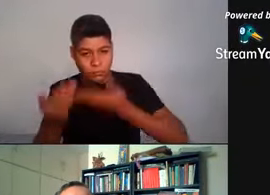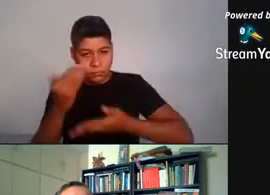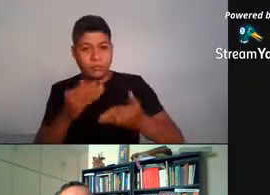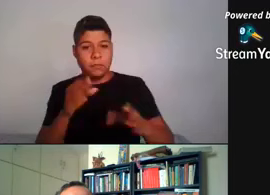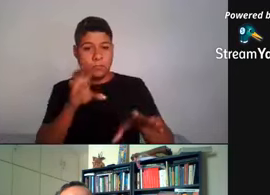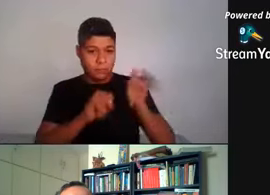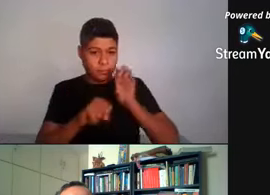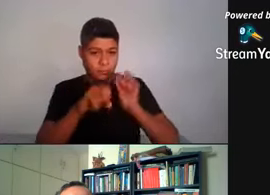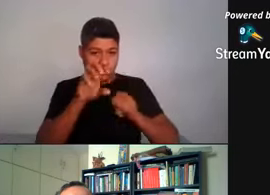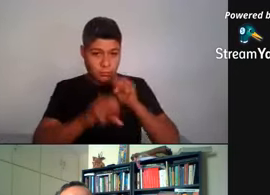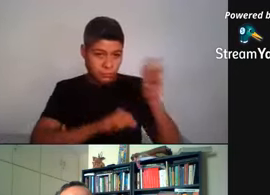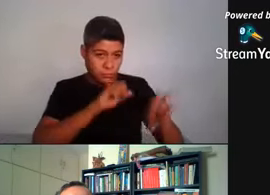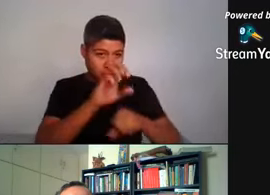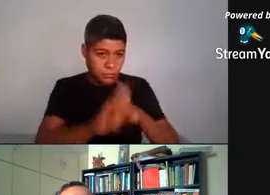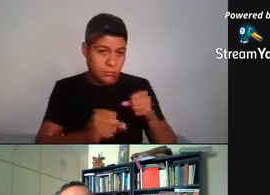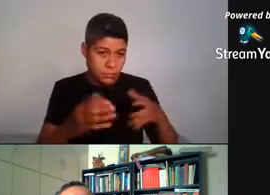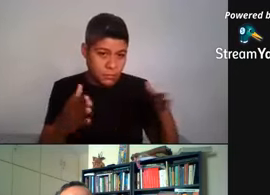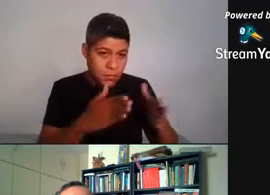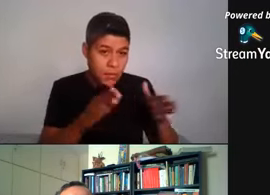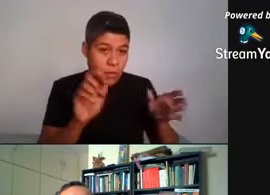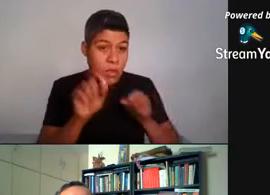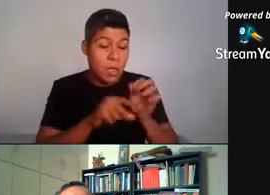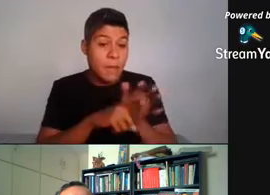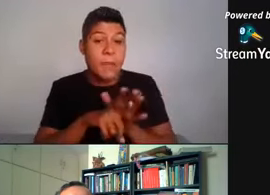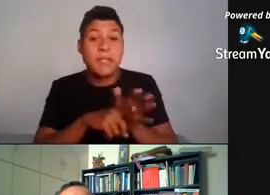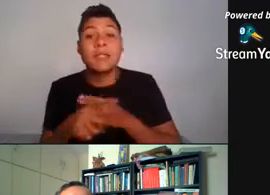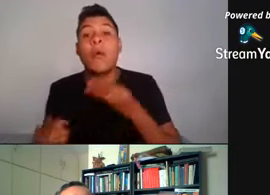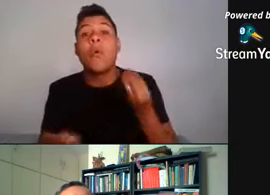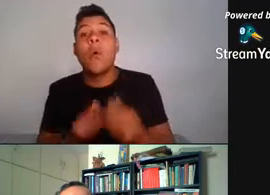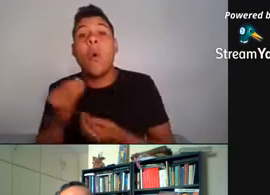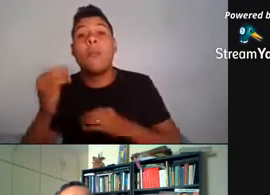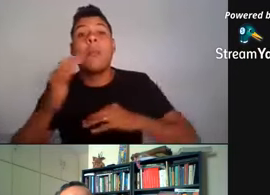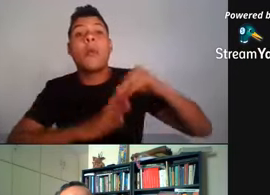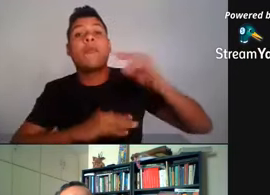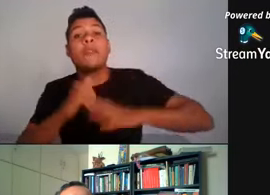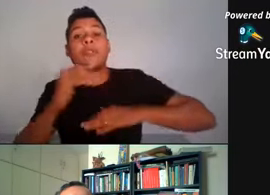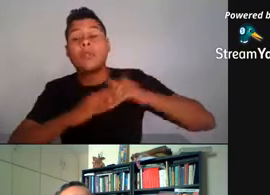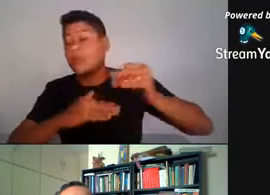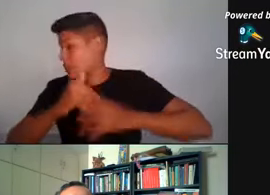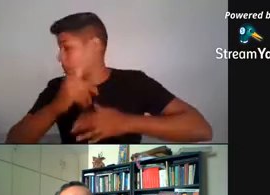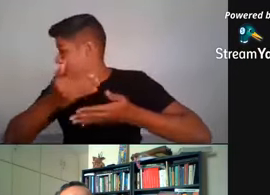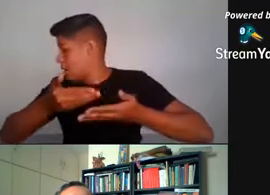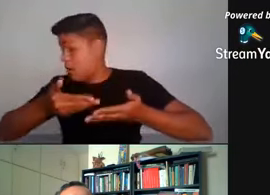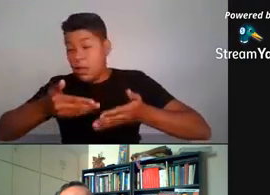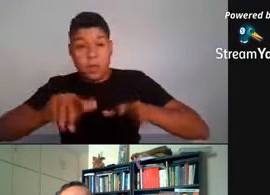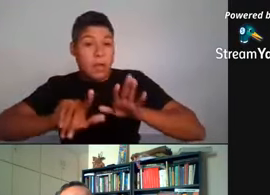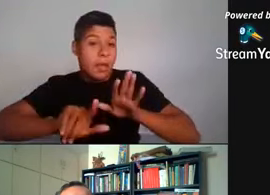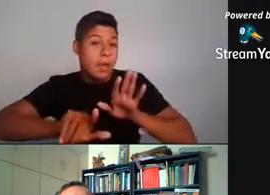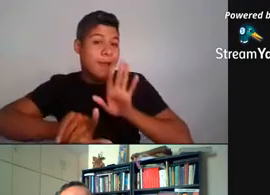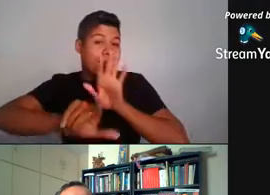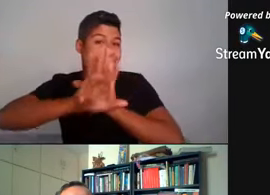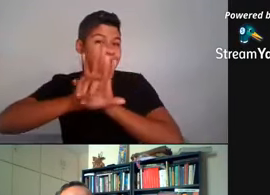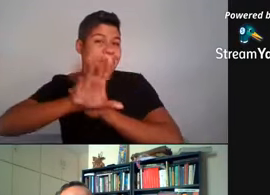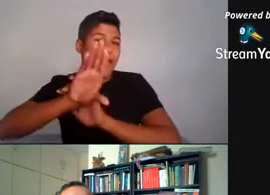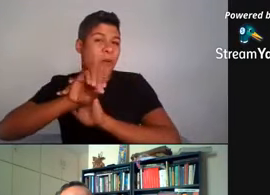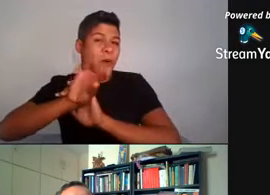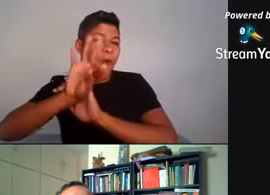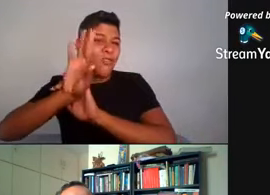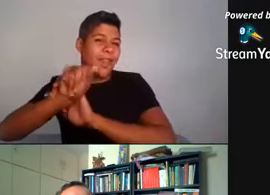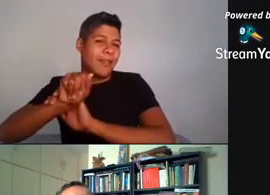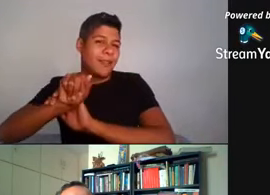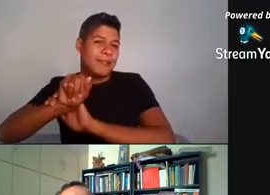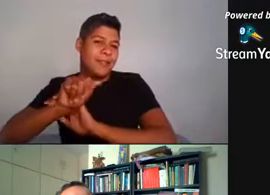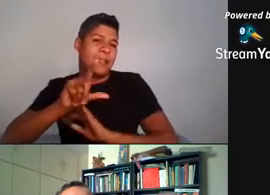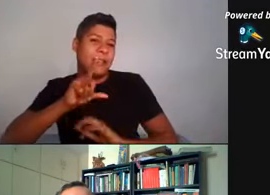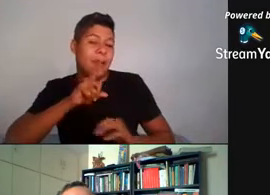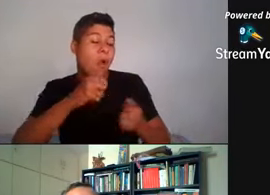acho que sai agora, é uma pesquisa com o profissional contratado sob a lei de cotas. Quem é esse cara, que ônibus que